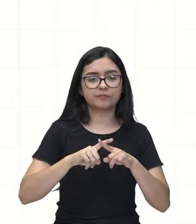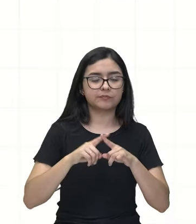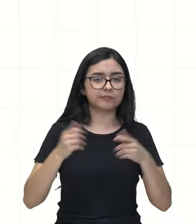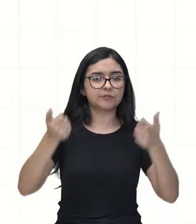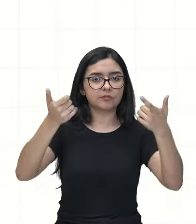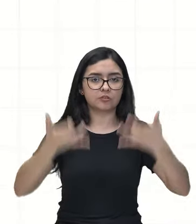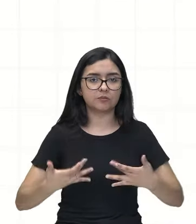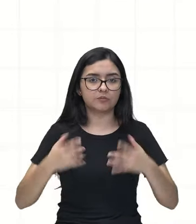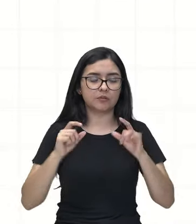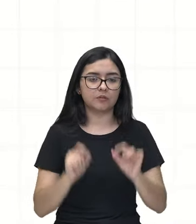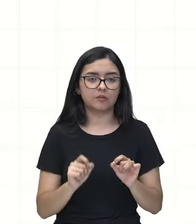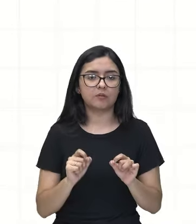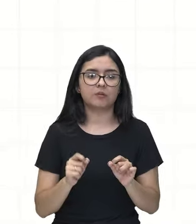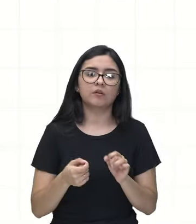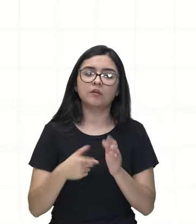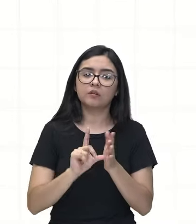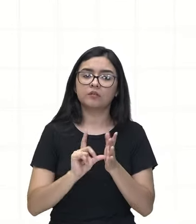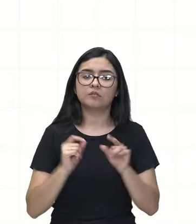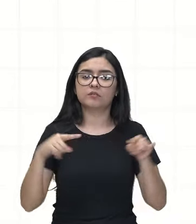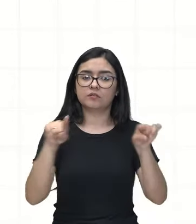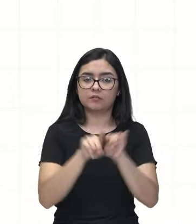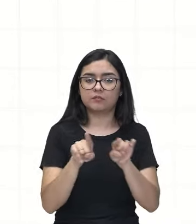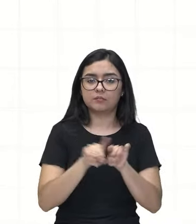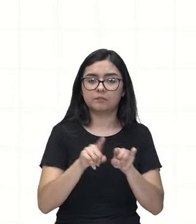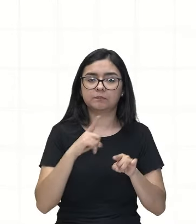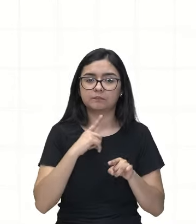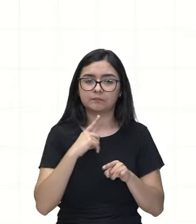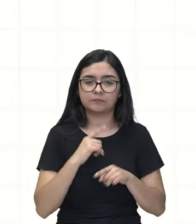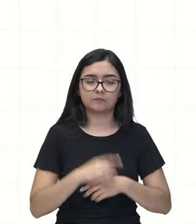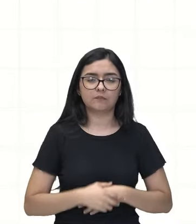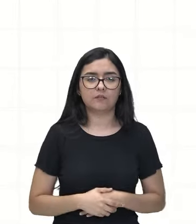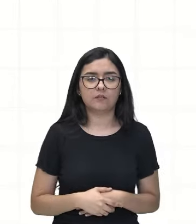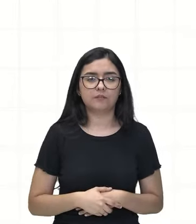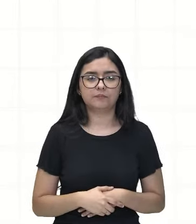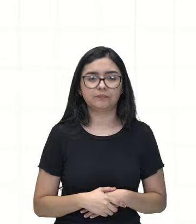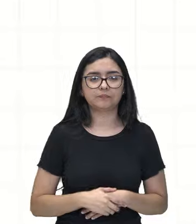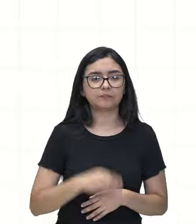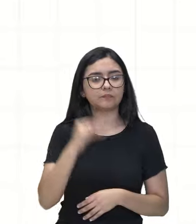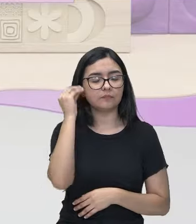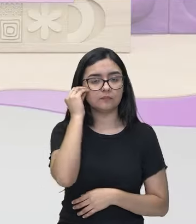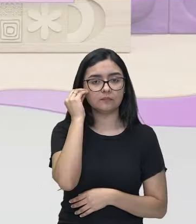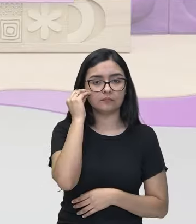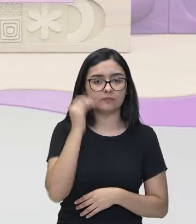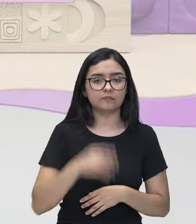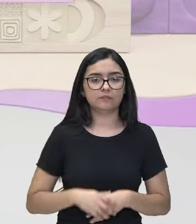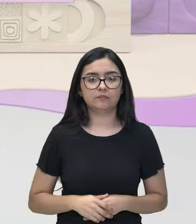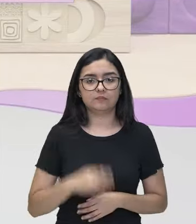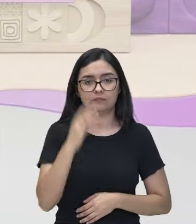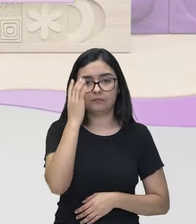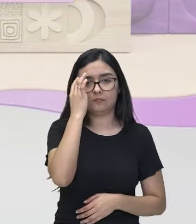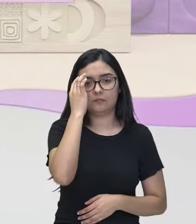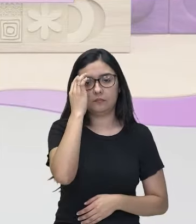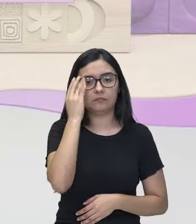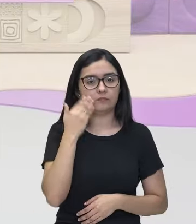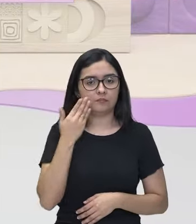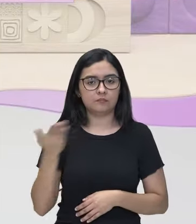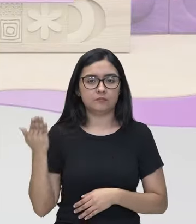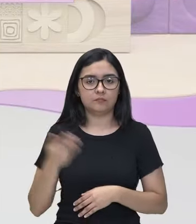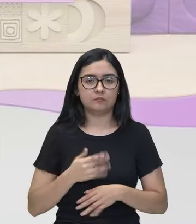para você aqui, né, que tem também a outra ideia, acompanha aqui comigo na tela, né, mais uma ideia que está associada